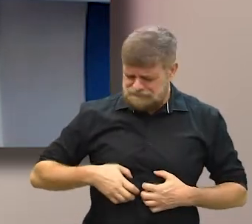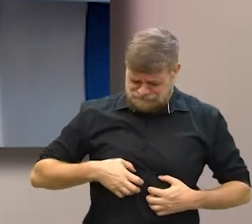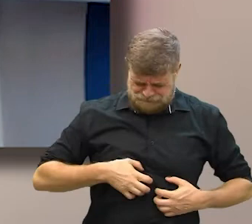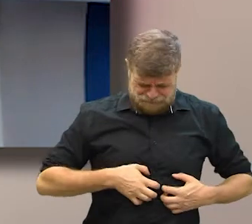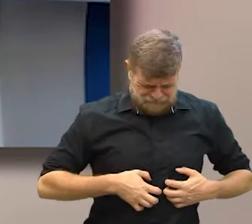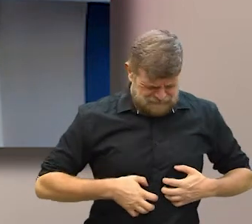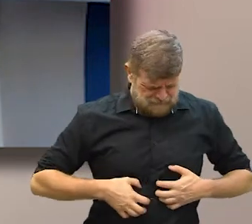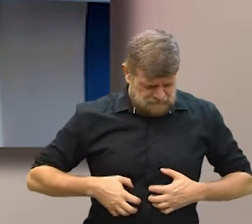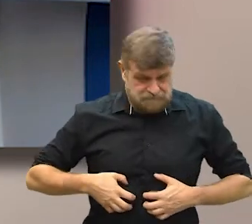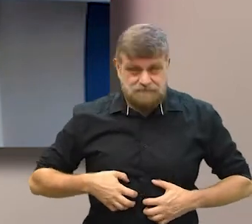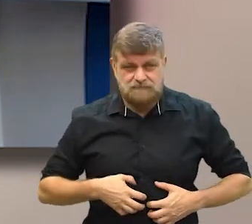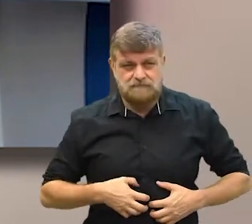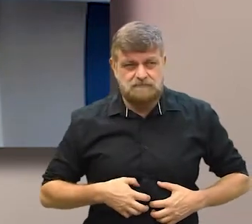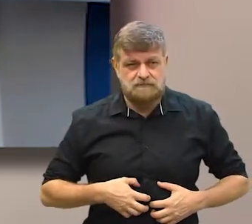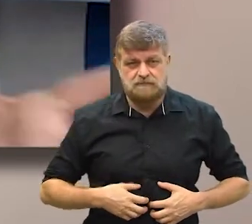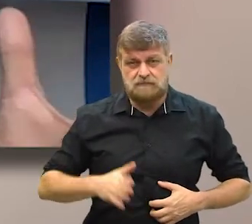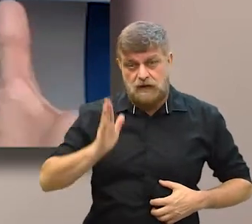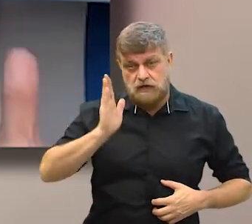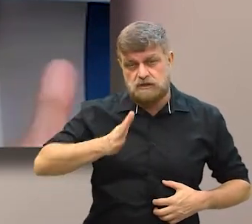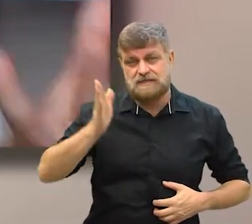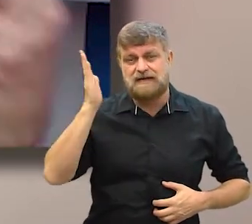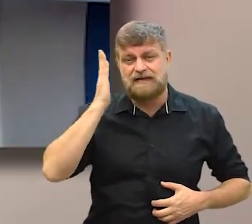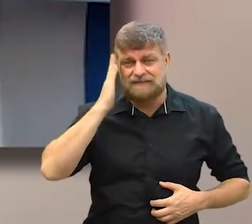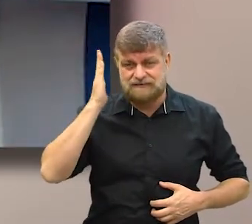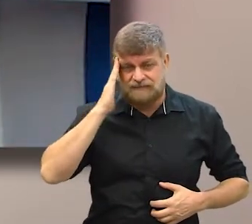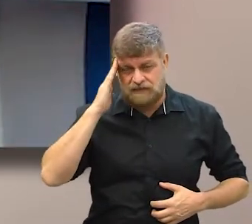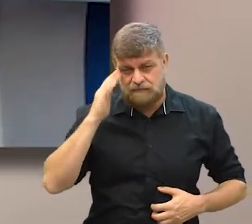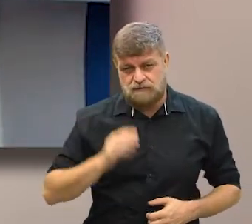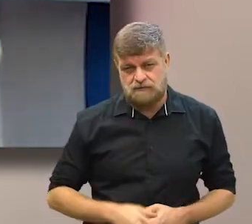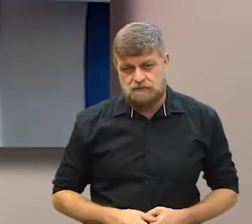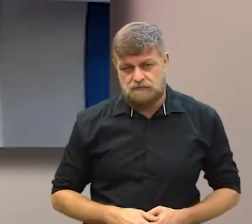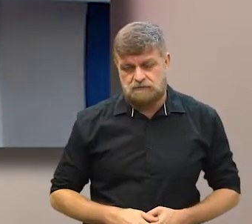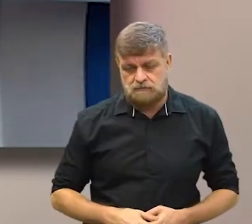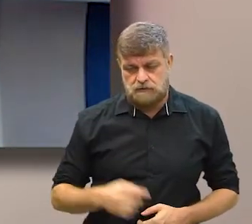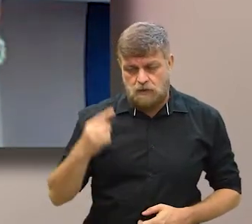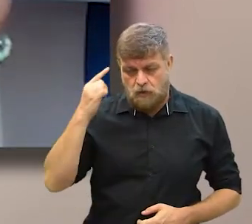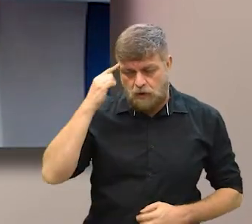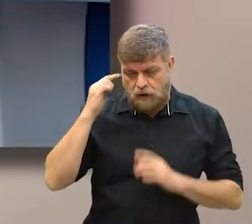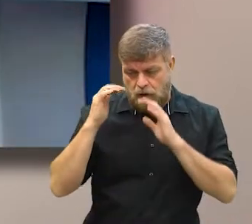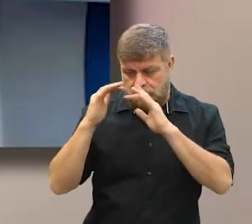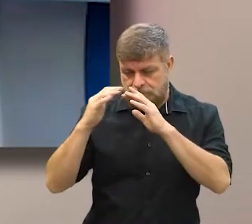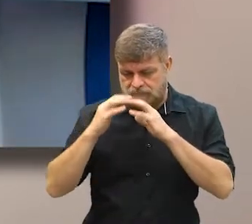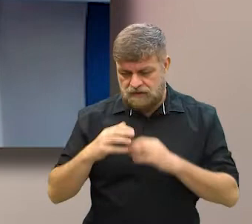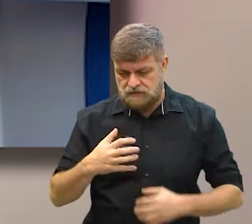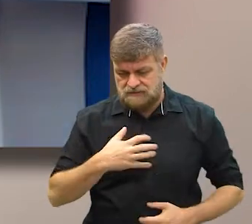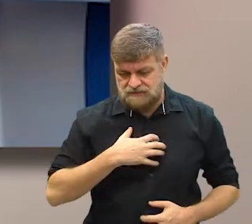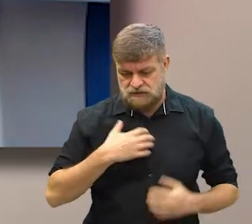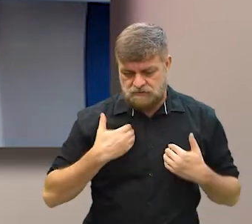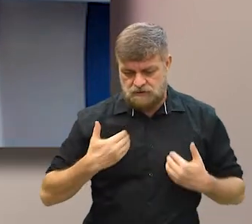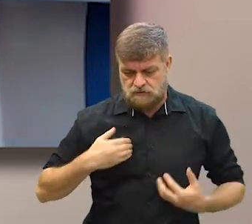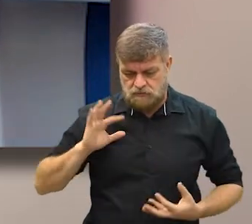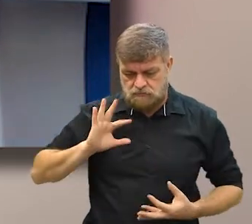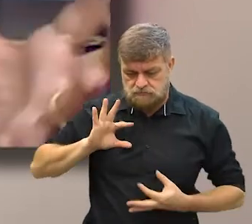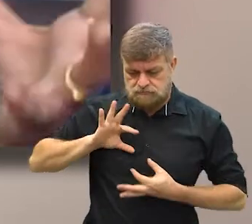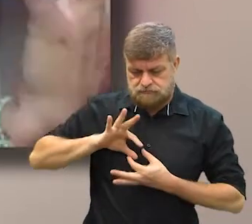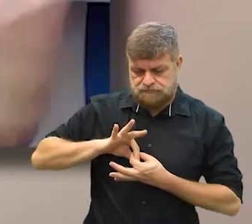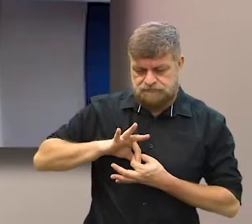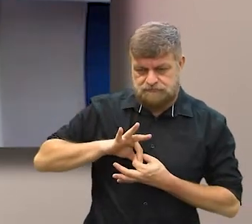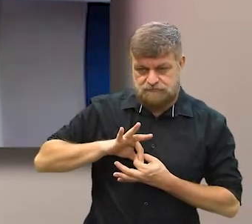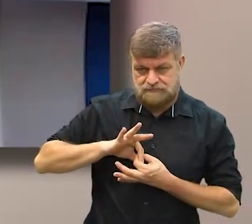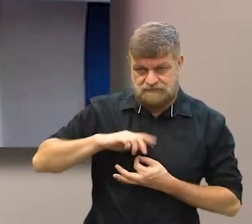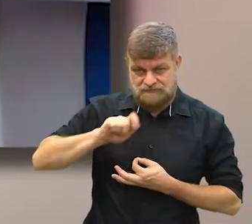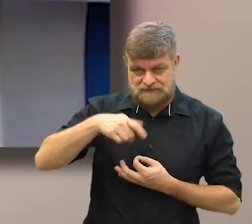estômago, né? Então, já é sabido o quanto mente, sentimento e corpo